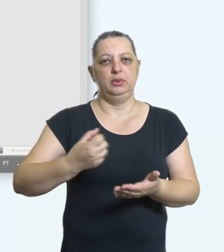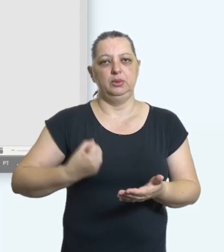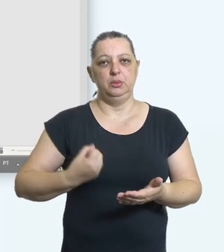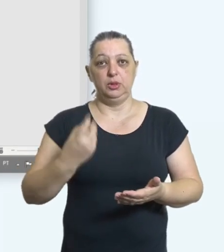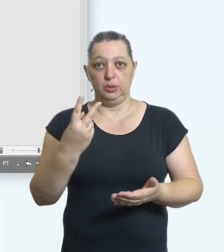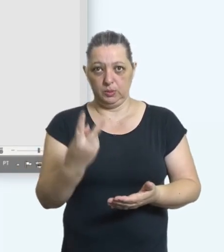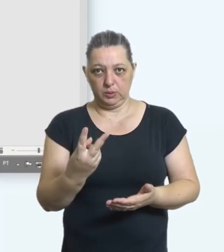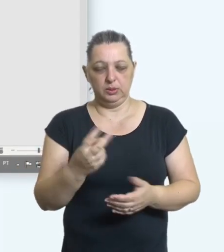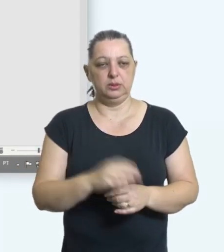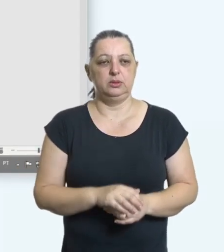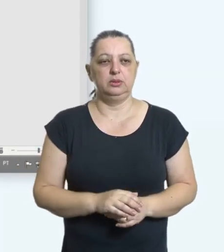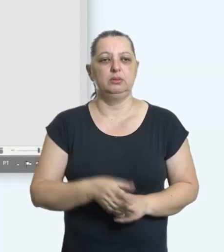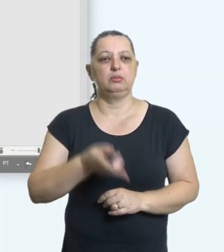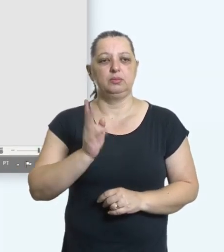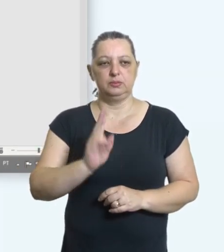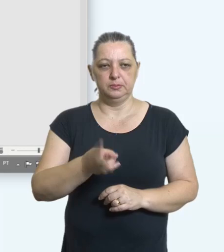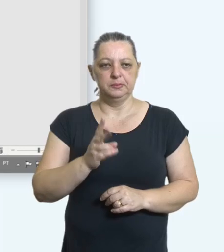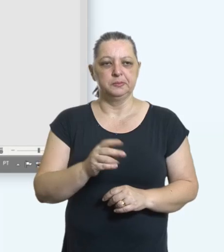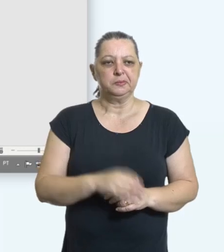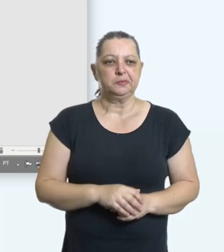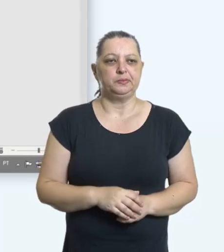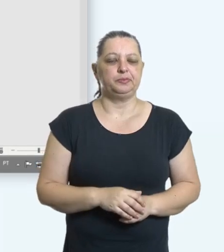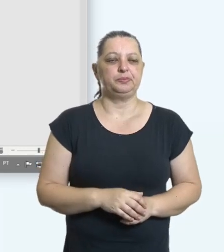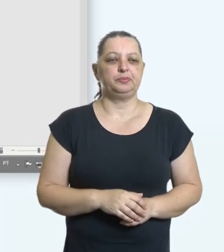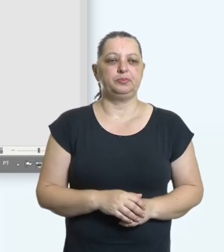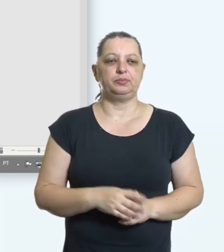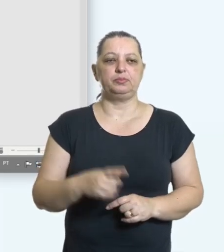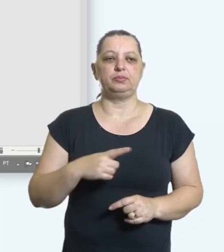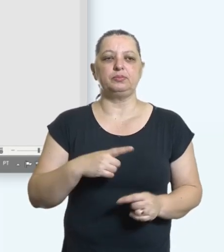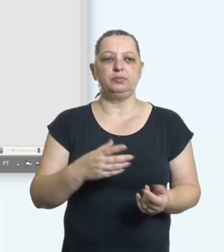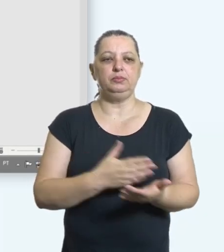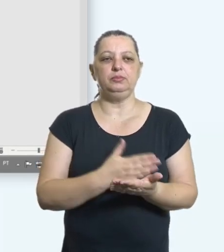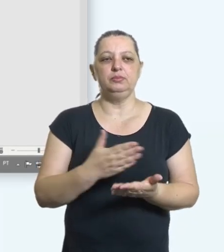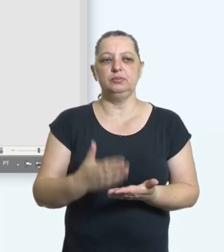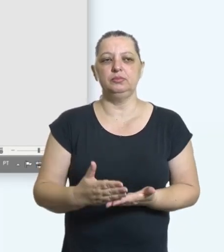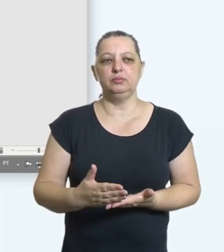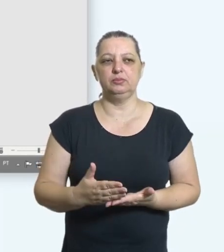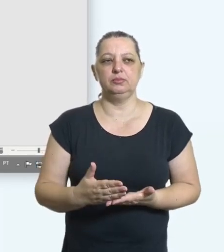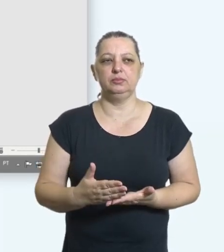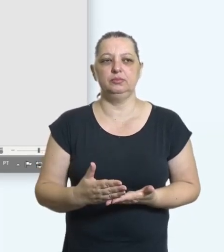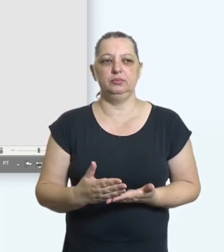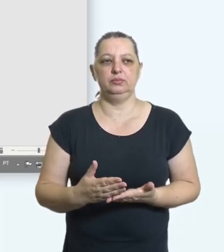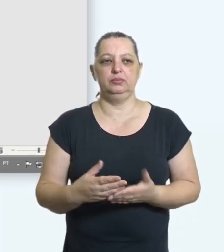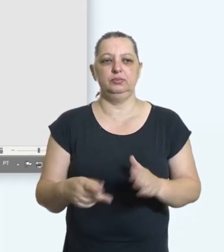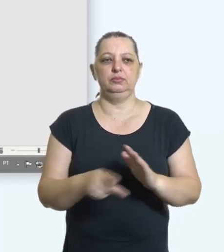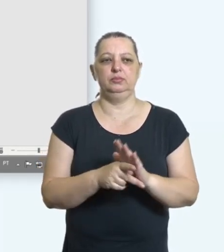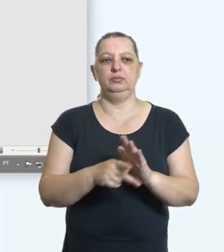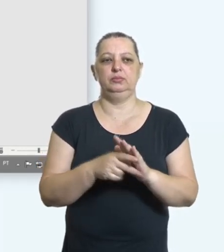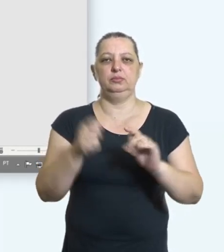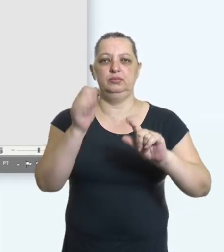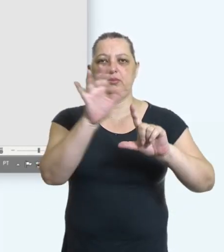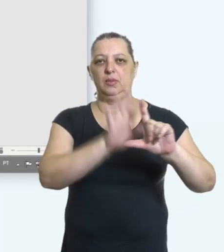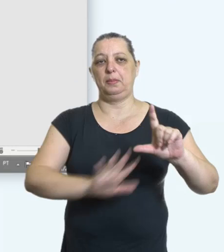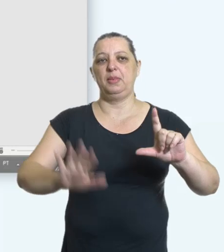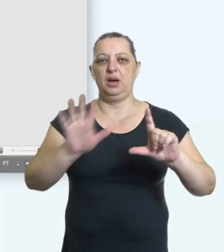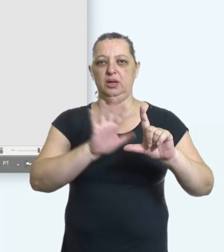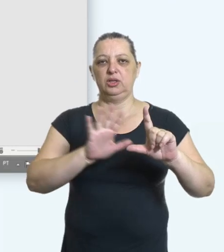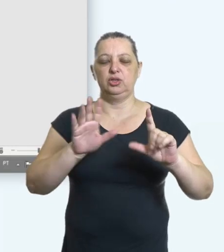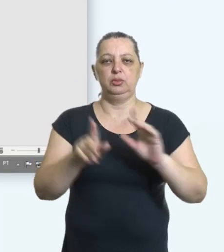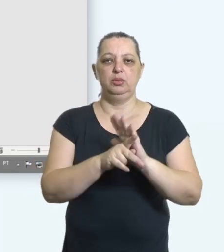língua portuguesa. Aqui, essa página, ela começa com uma inserção de uma imagem. Então, vamos